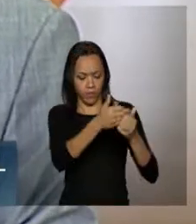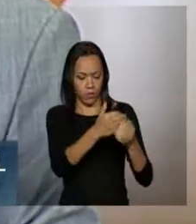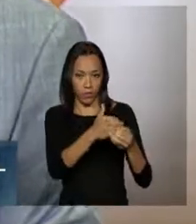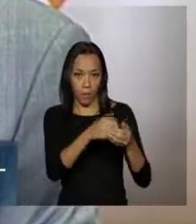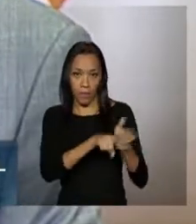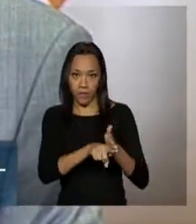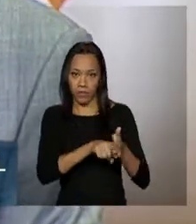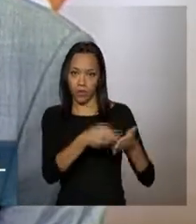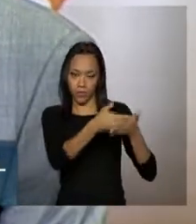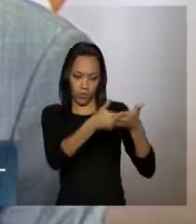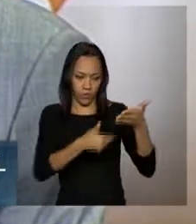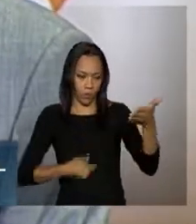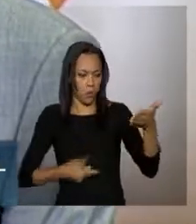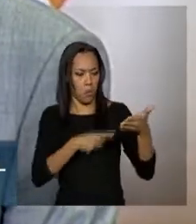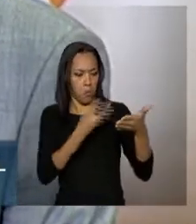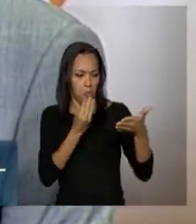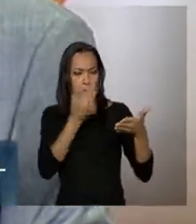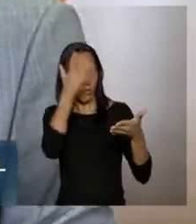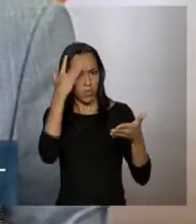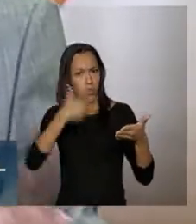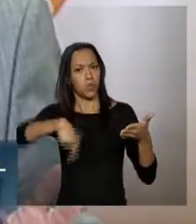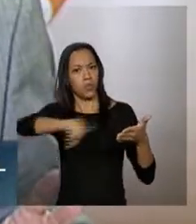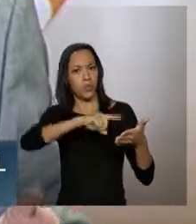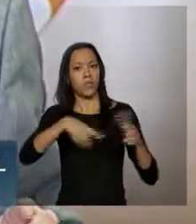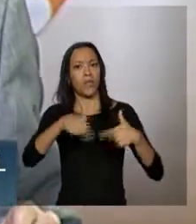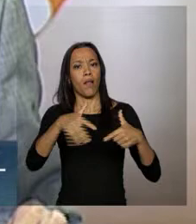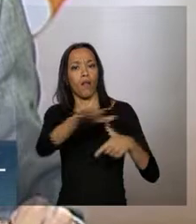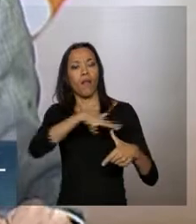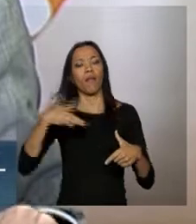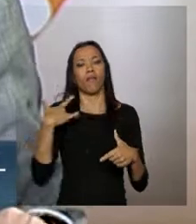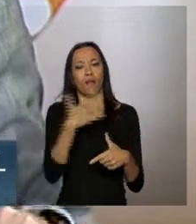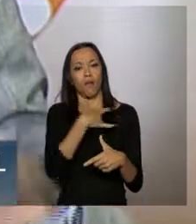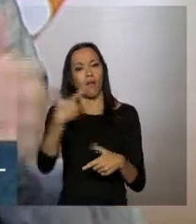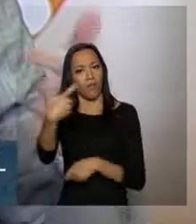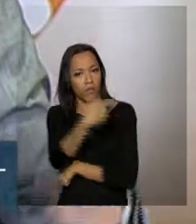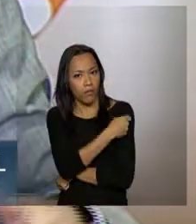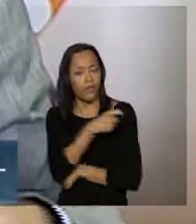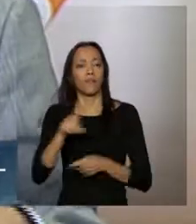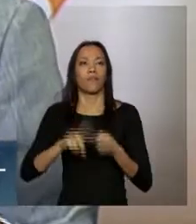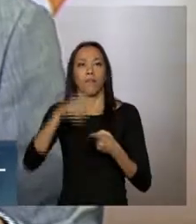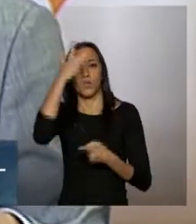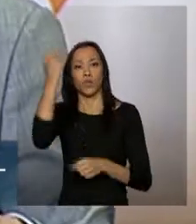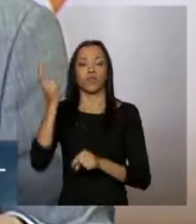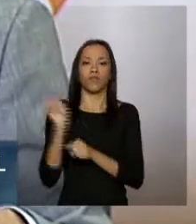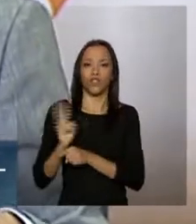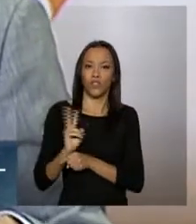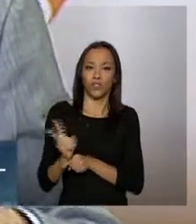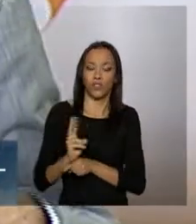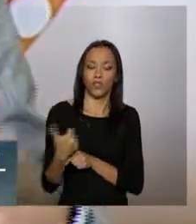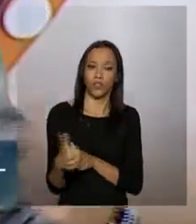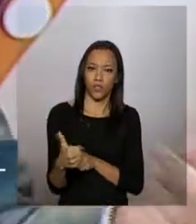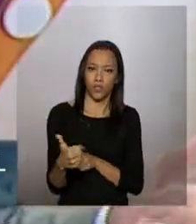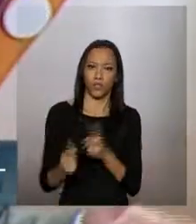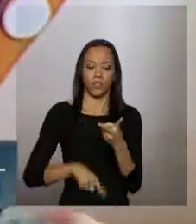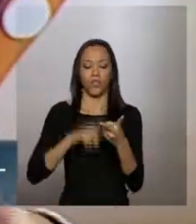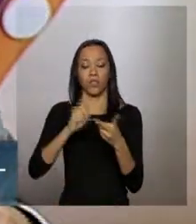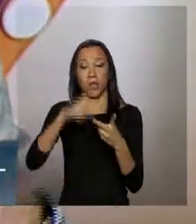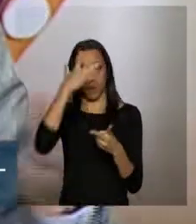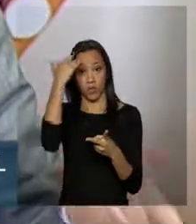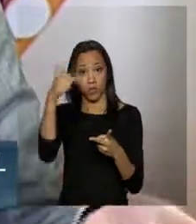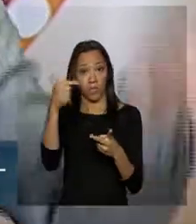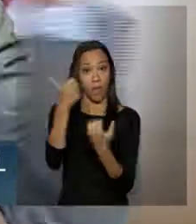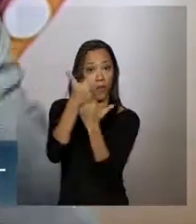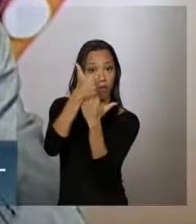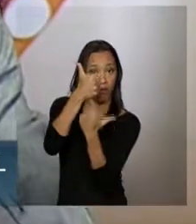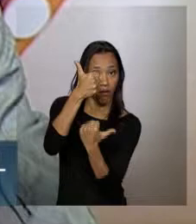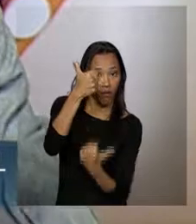de trabalhadores foi, inclusive, maior. Muito provavelmente porque aí se incluiu vigilantes, pessoal administrativo, que